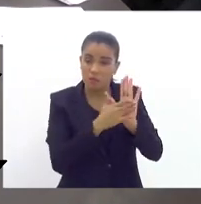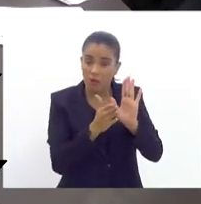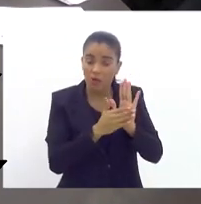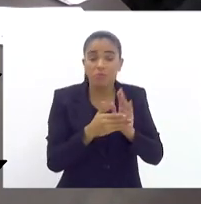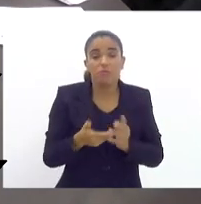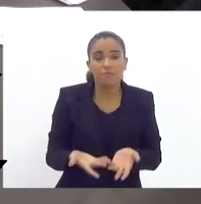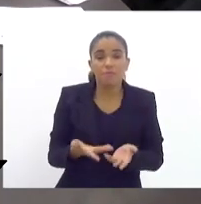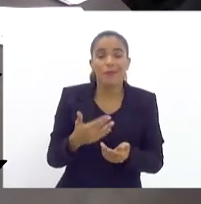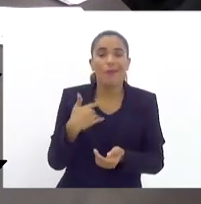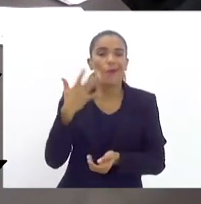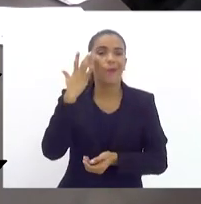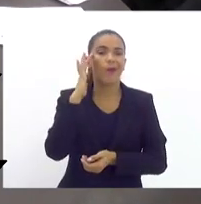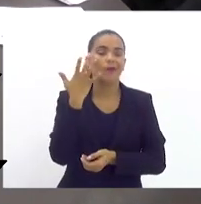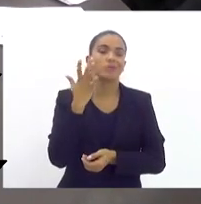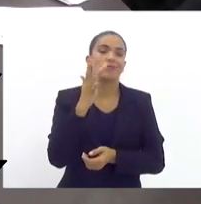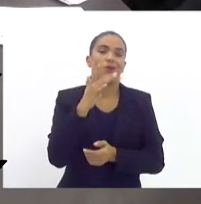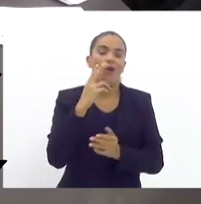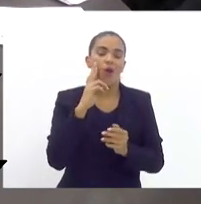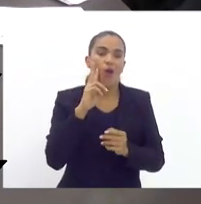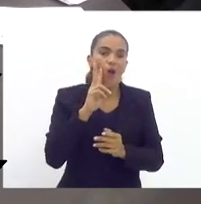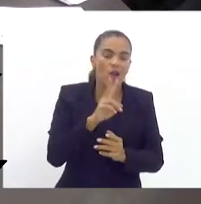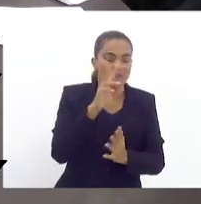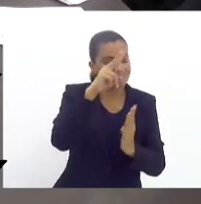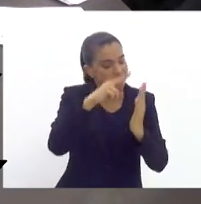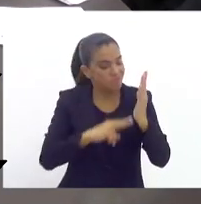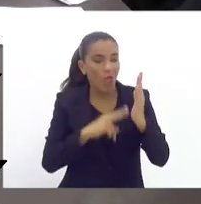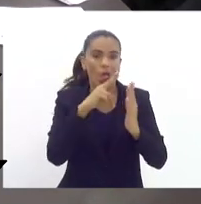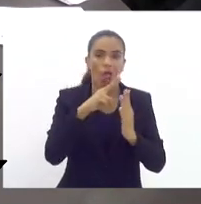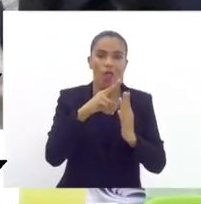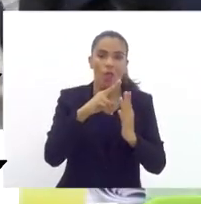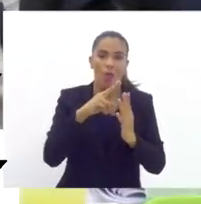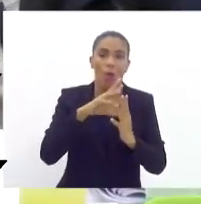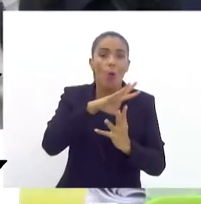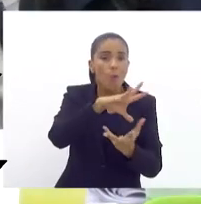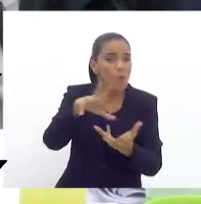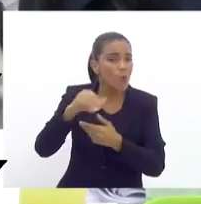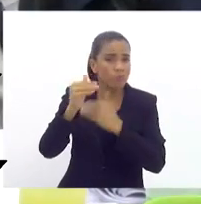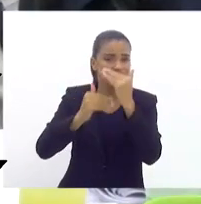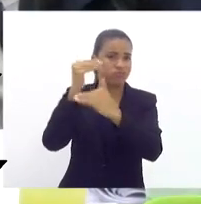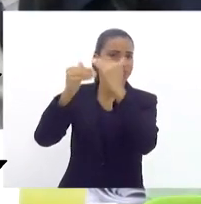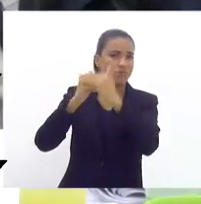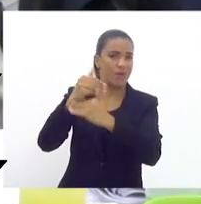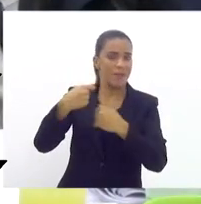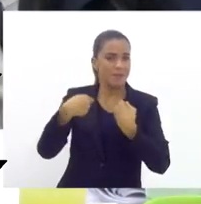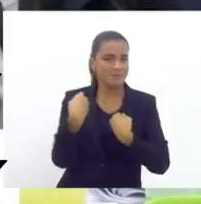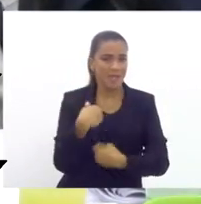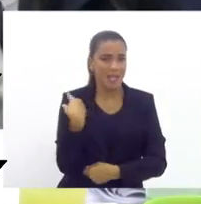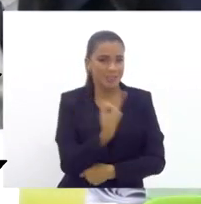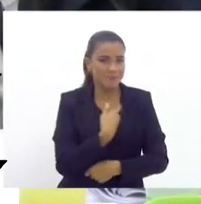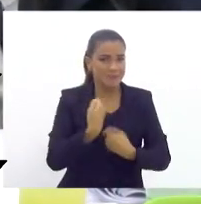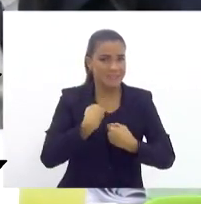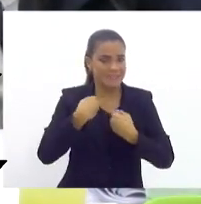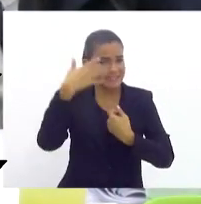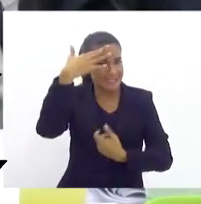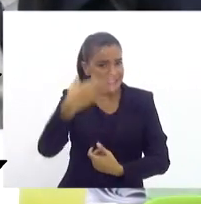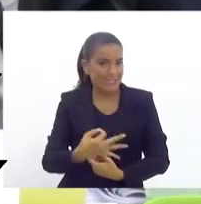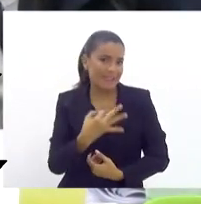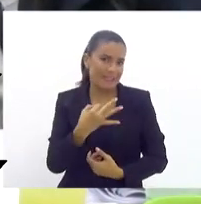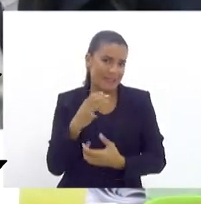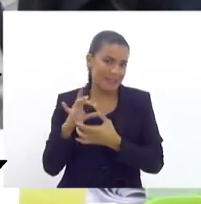que, quando a gente observa uma lei de 2009, o mundo evolui claro. E a gente precisa entender este contexto.